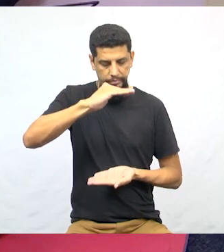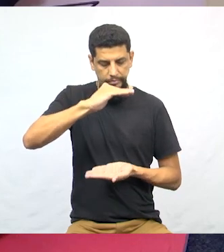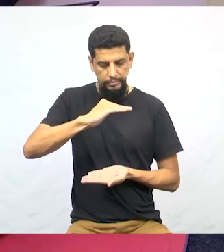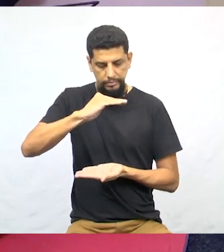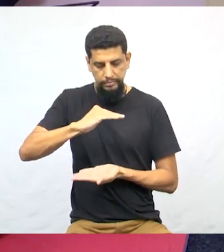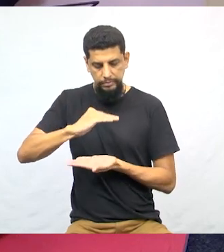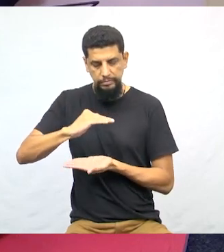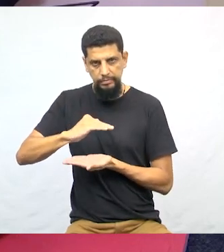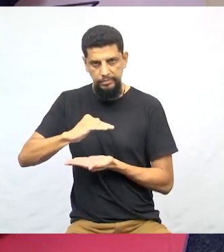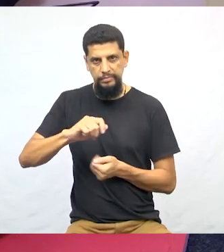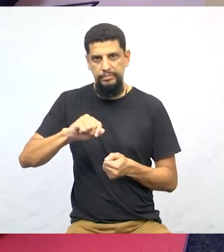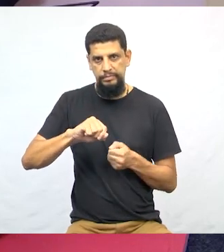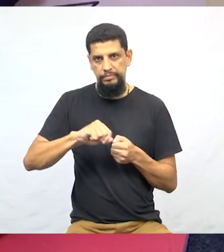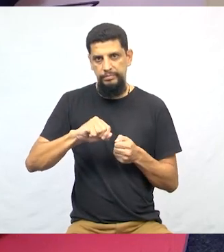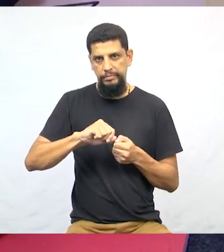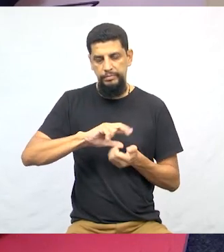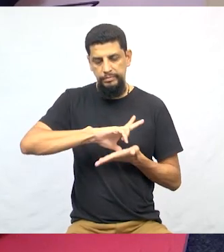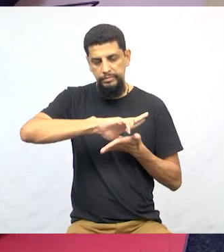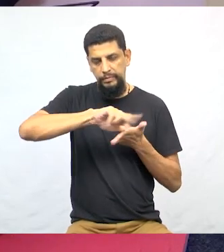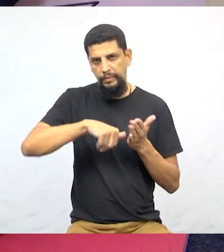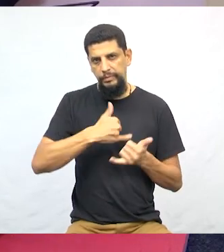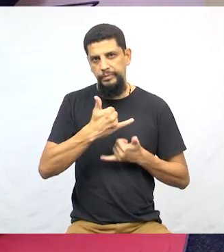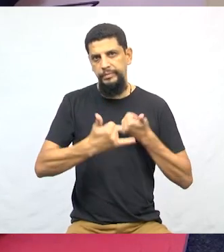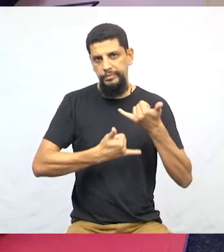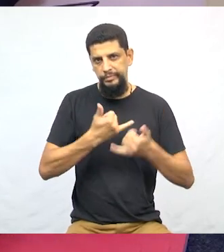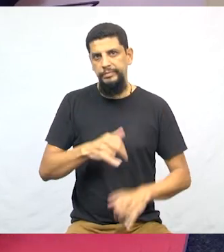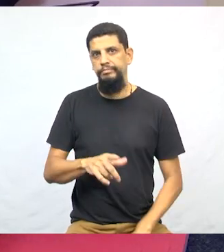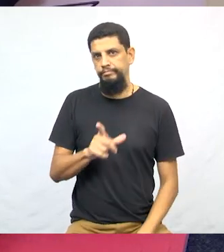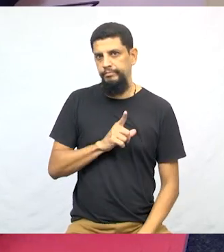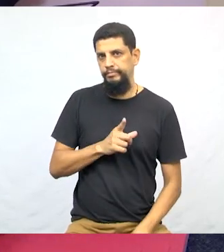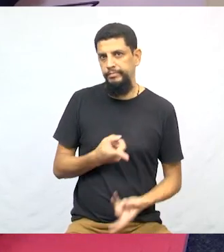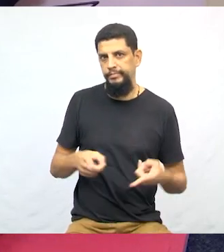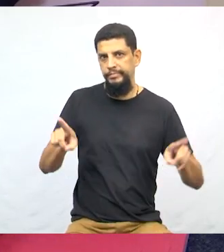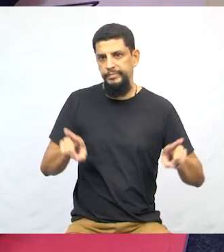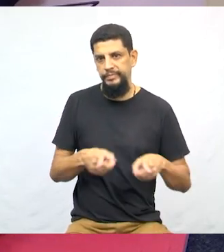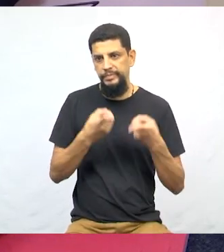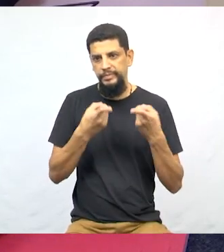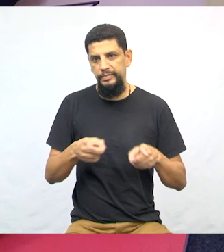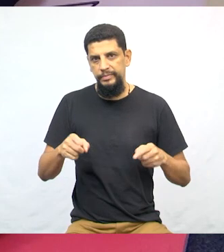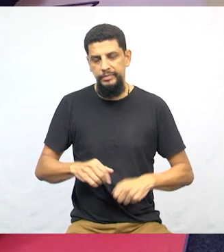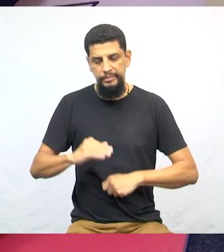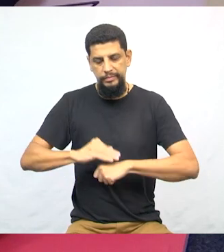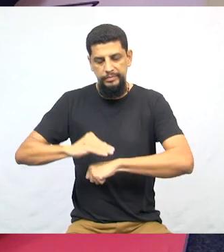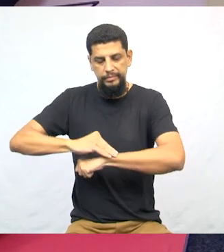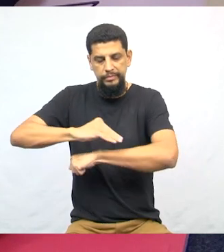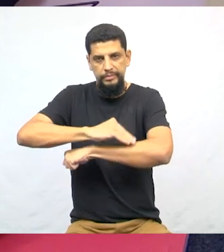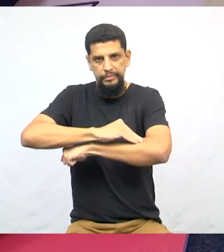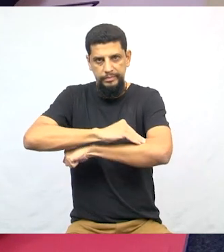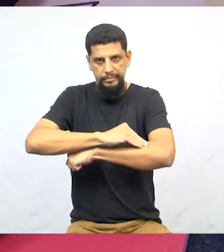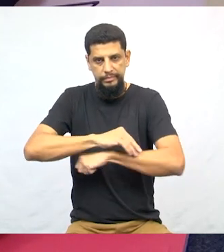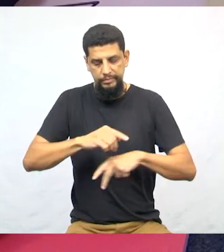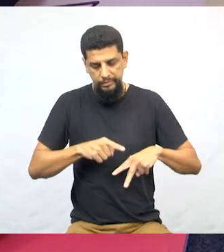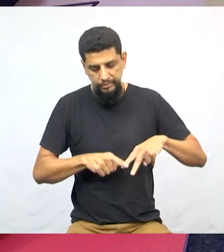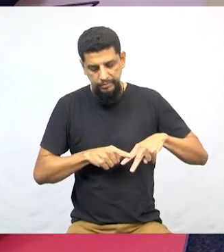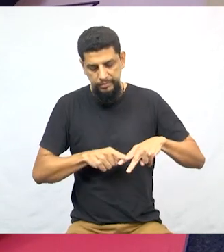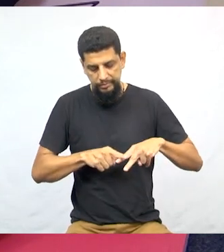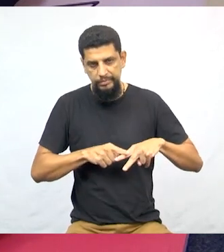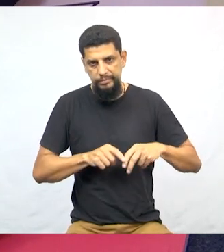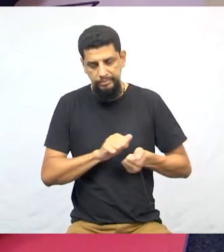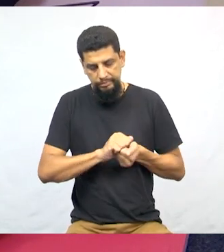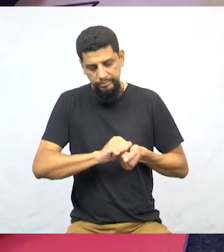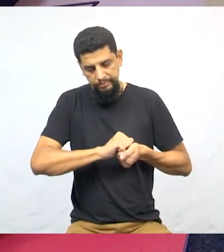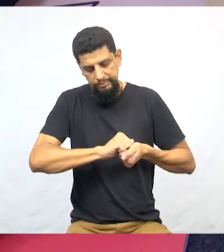tamanho e fizemos várias brincadeiras. E tinha uma musiquinha, professora Suzy. Tinha a musiquinha do sapo que não lava o